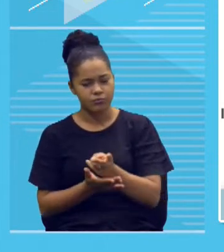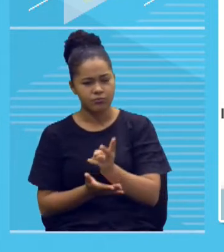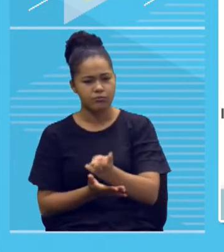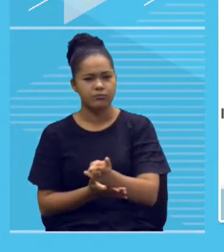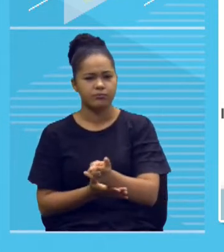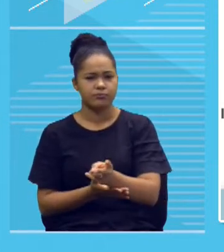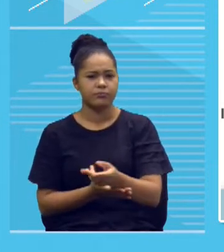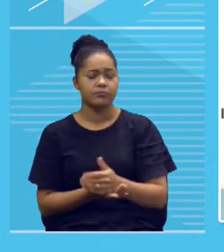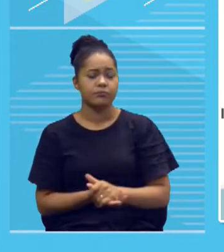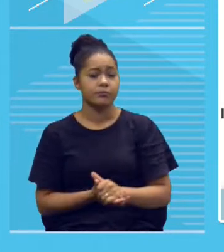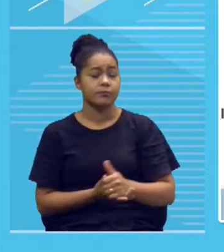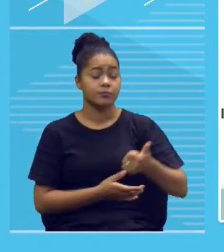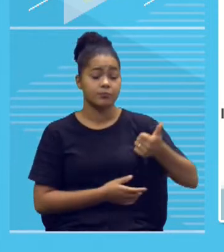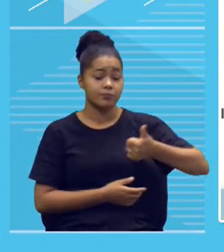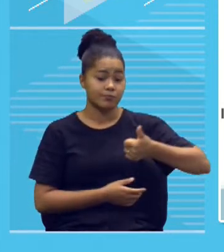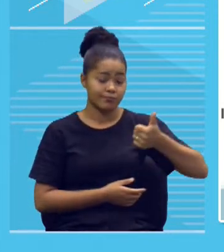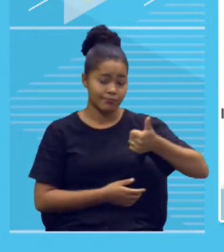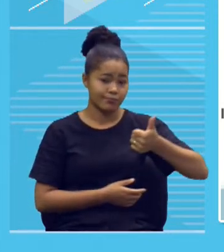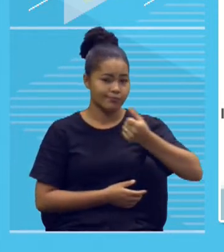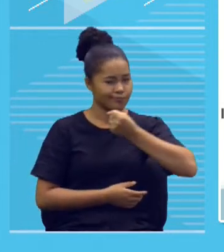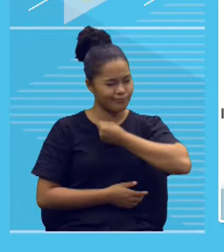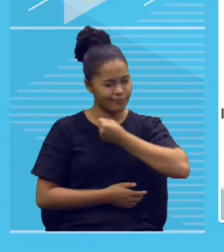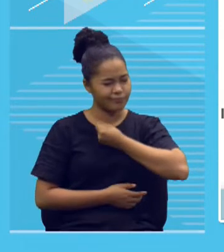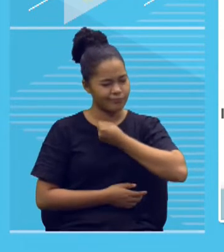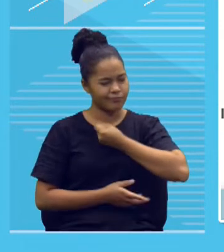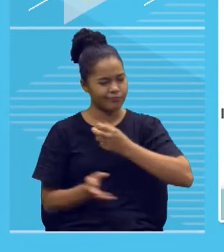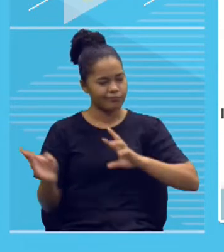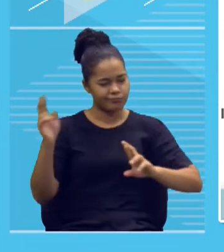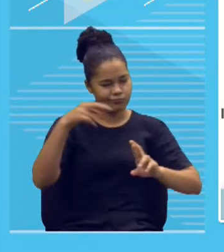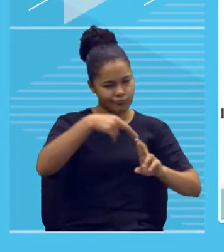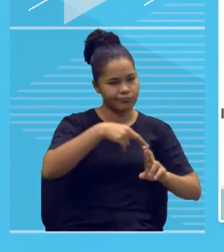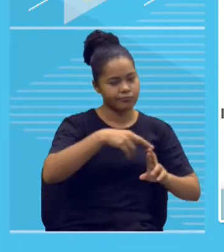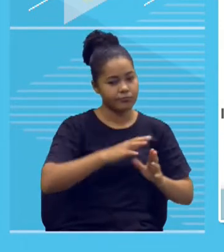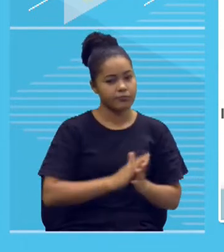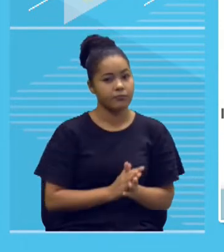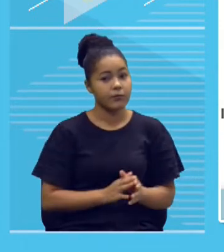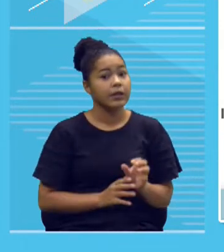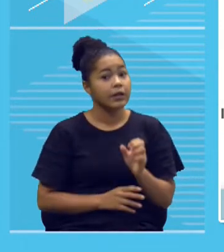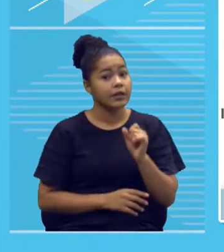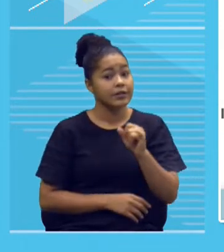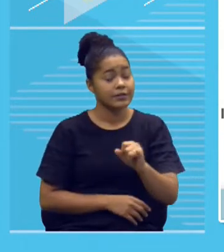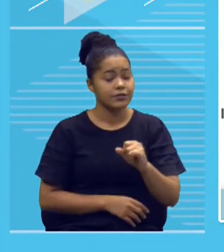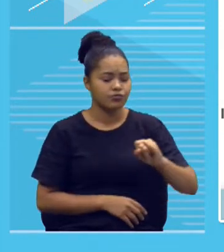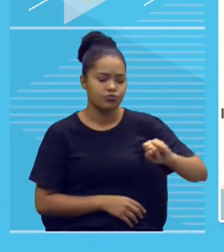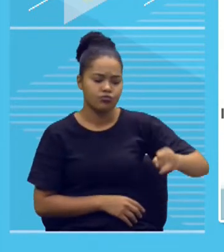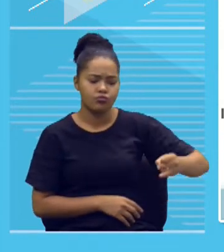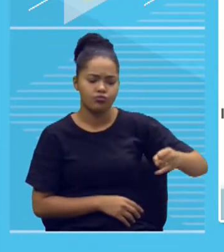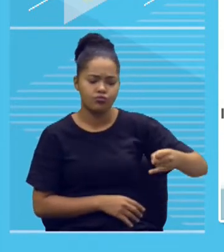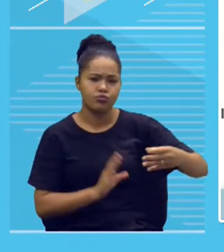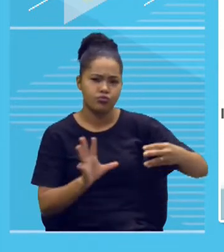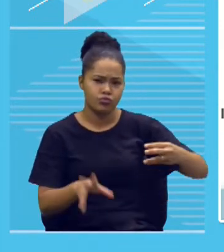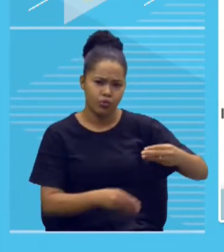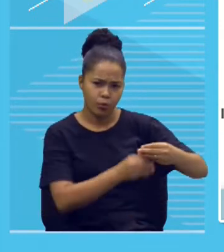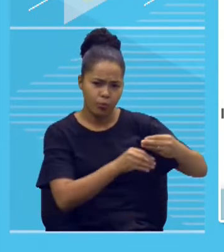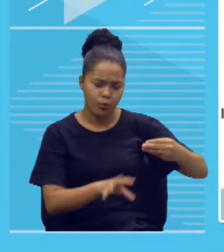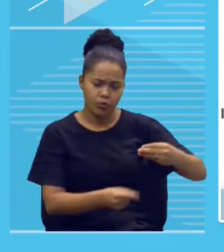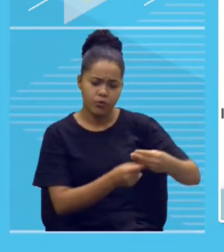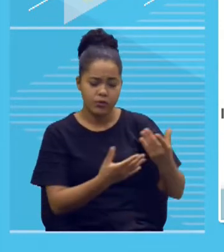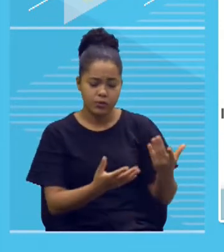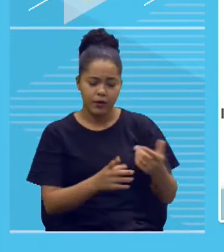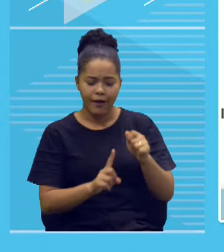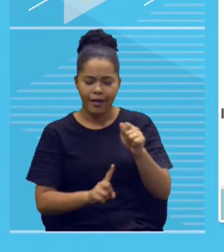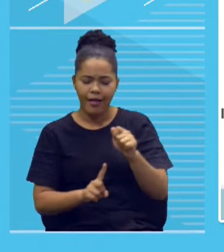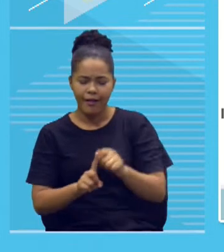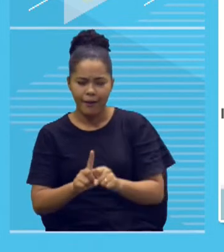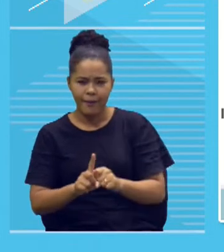cima do primeiro valor Se nós estivéssemos falando de juro composto nesse caso a taxa de juros mês a mês